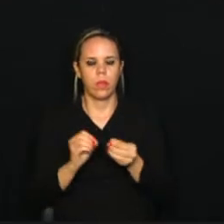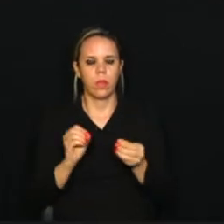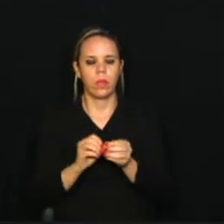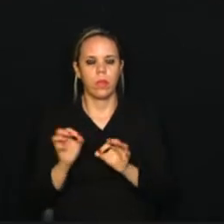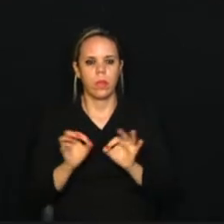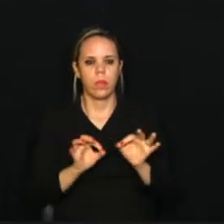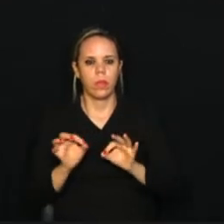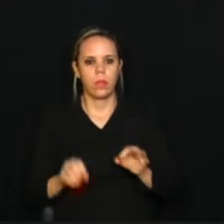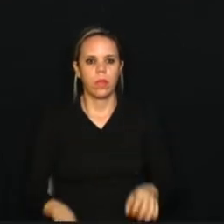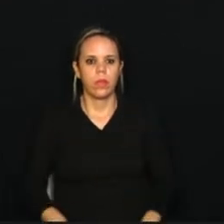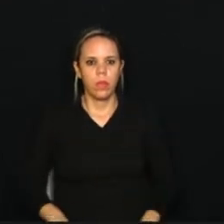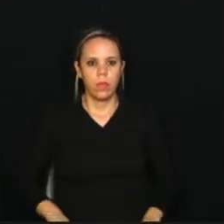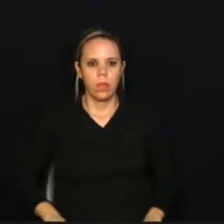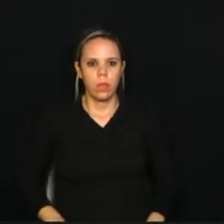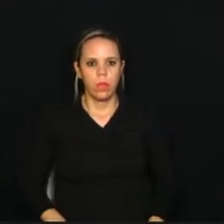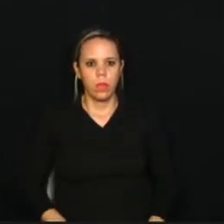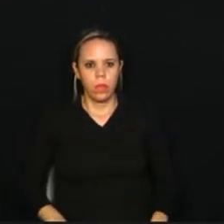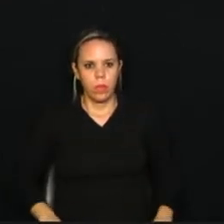feitos,